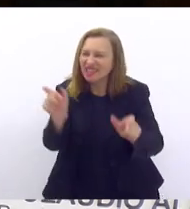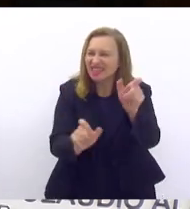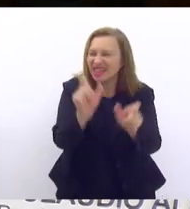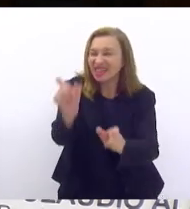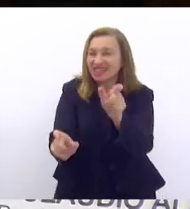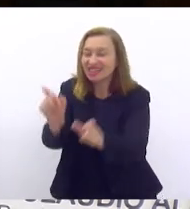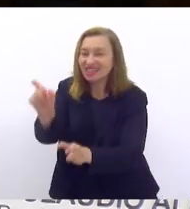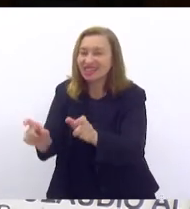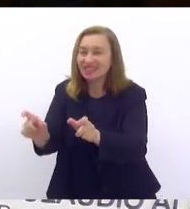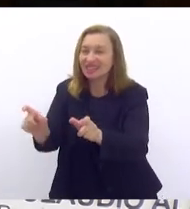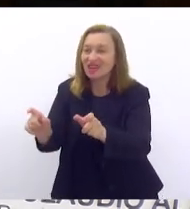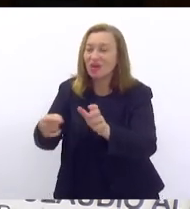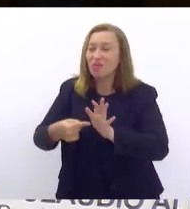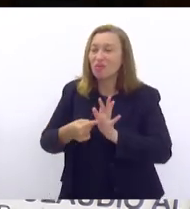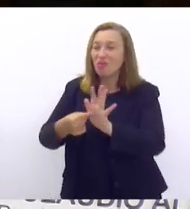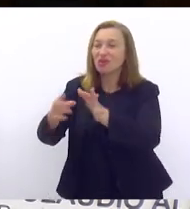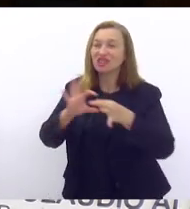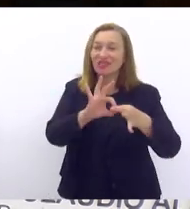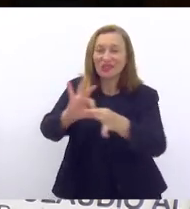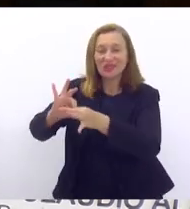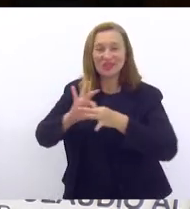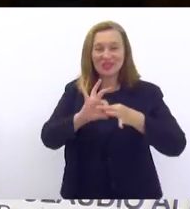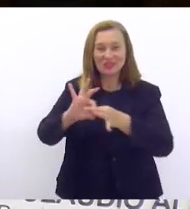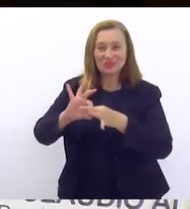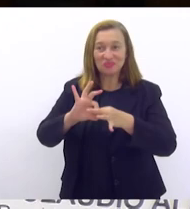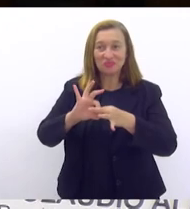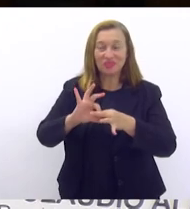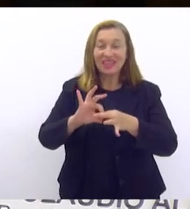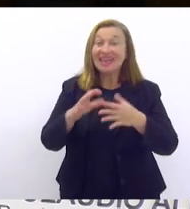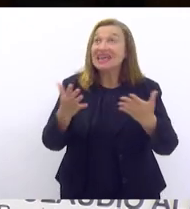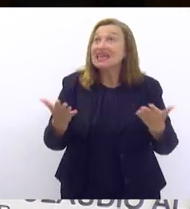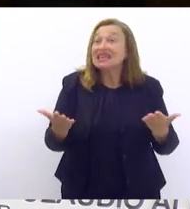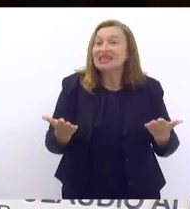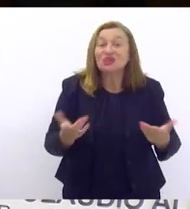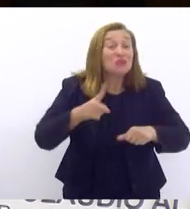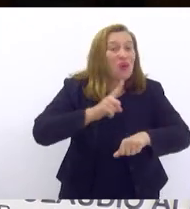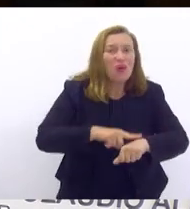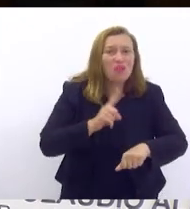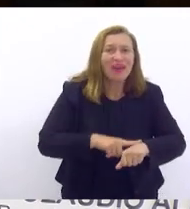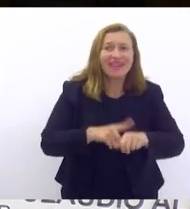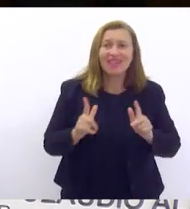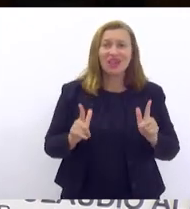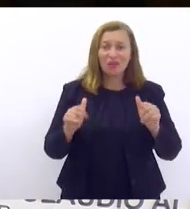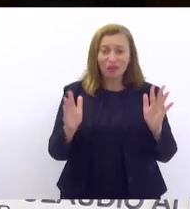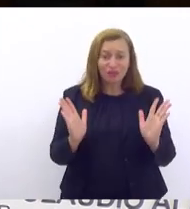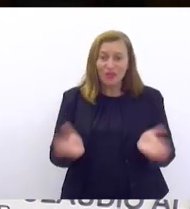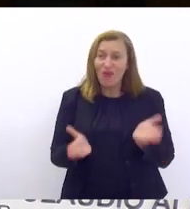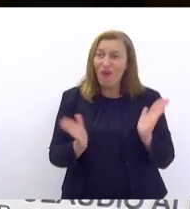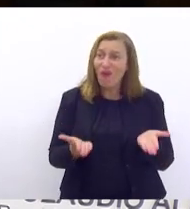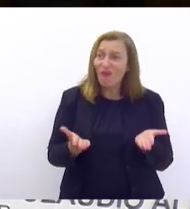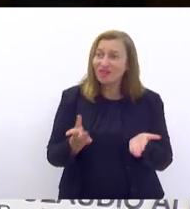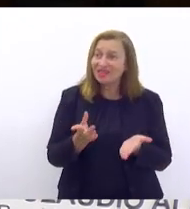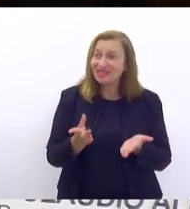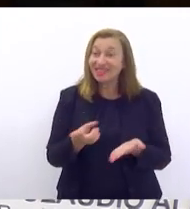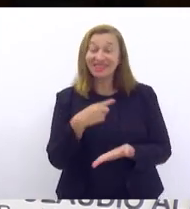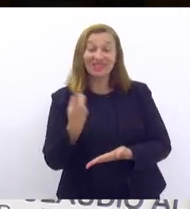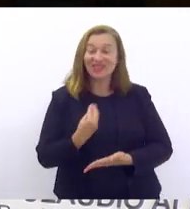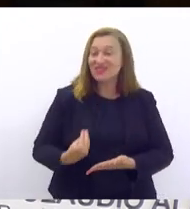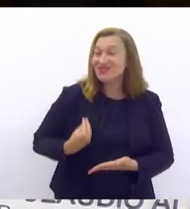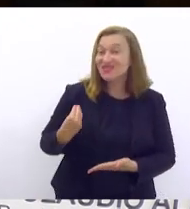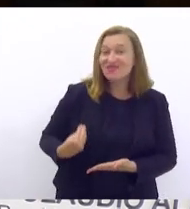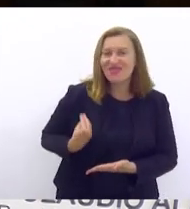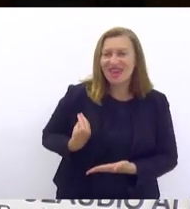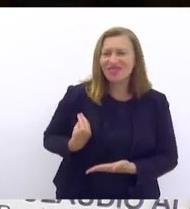a unidade. Não é? Então, num momento como esse, em que nós estamos vivendo